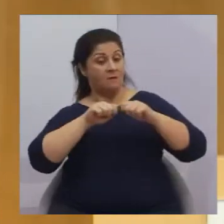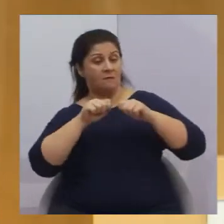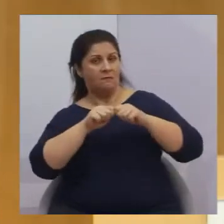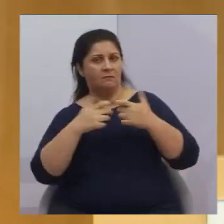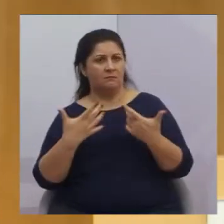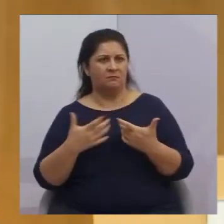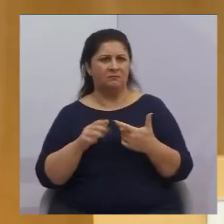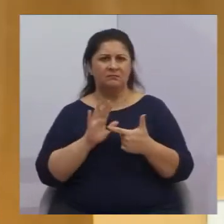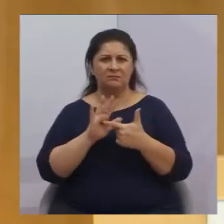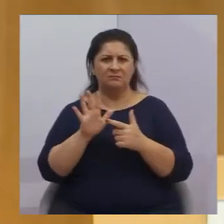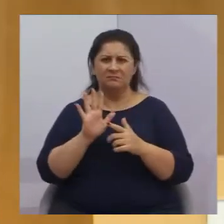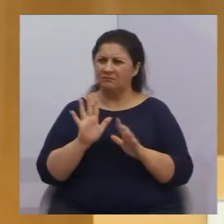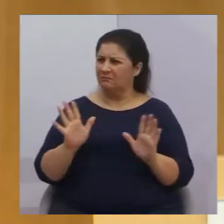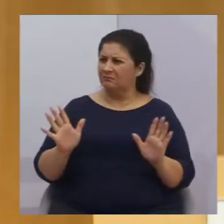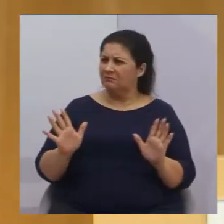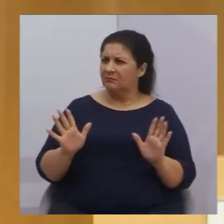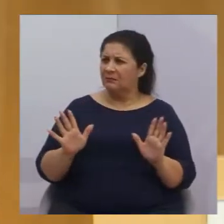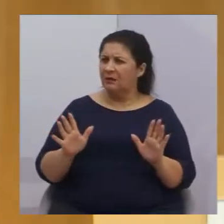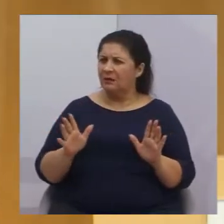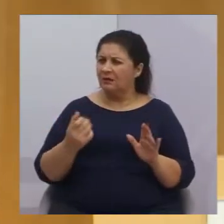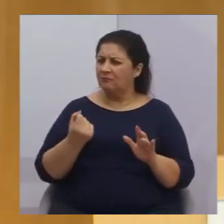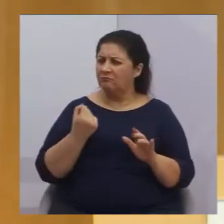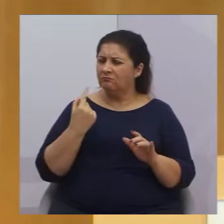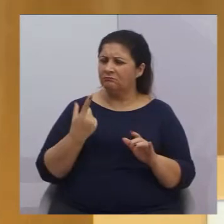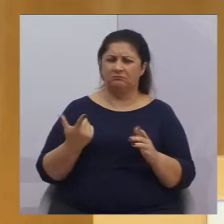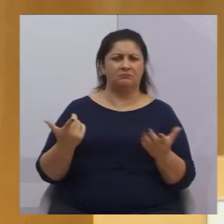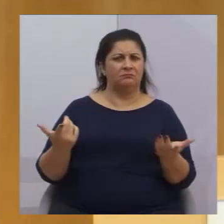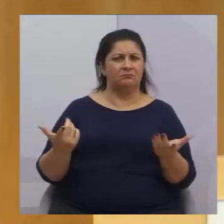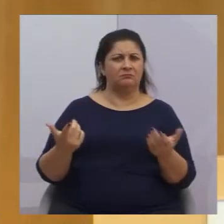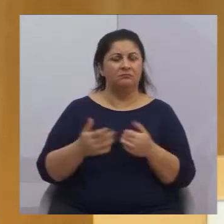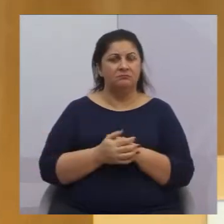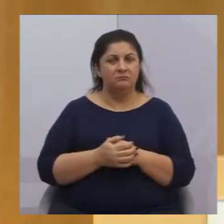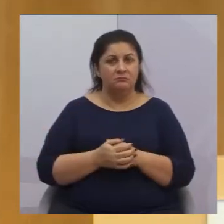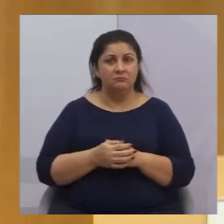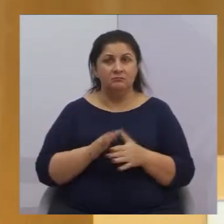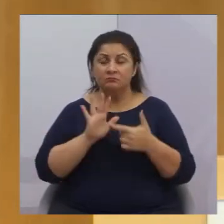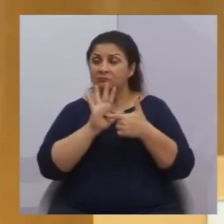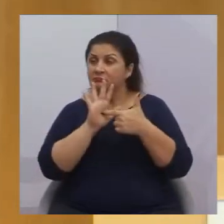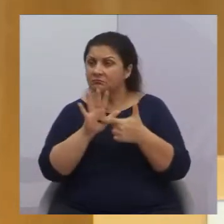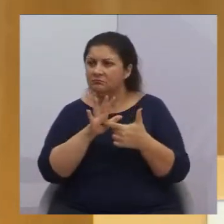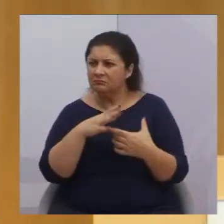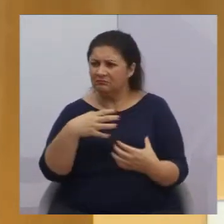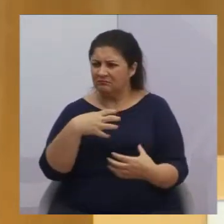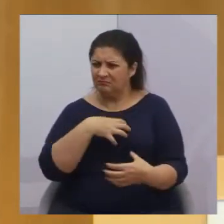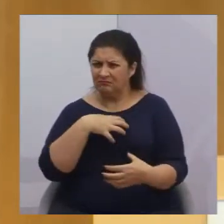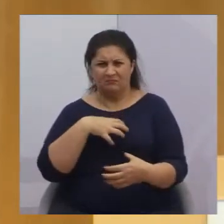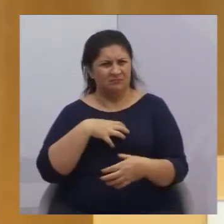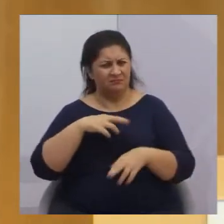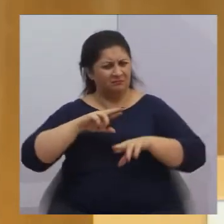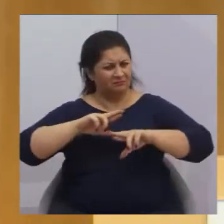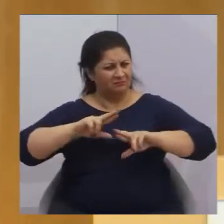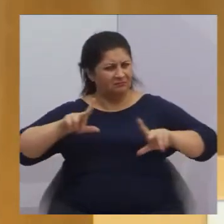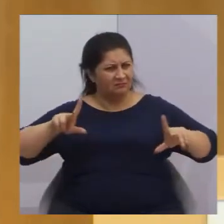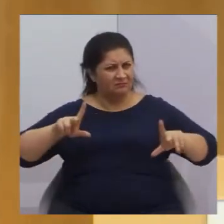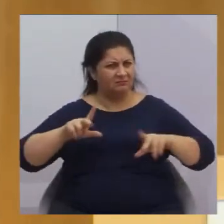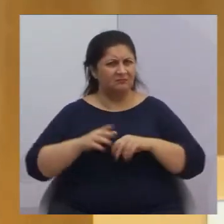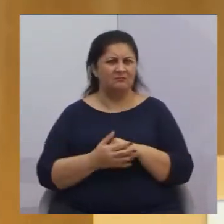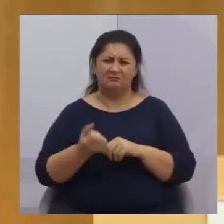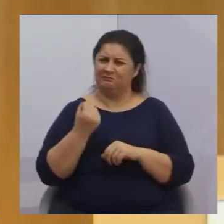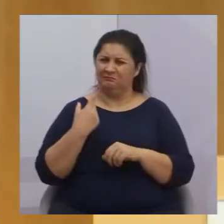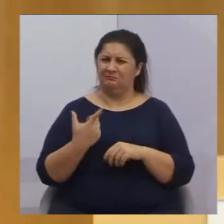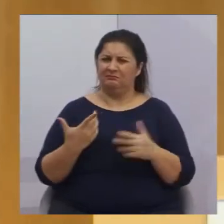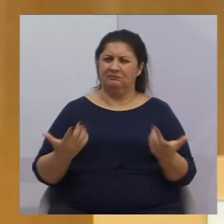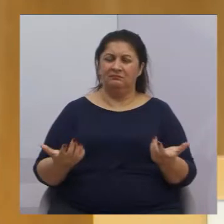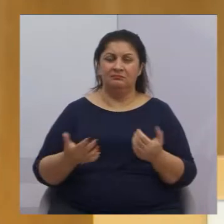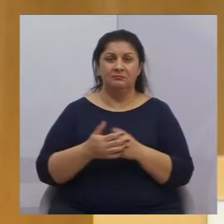assim meio fora da curva, começa a demonstrar alguns comportamentos diferenciados,